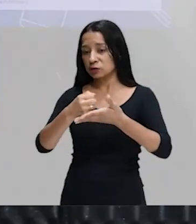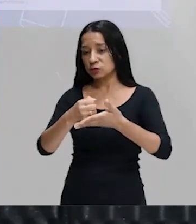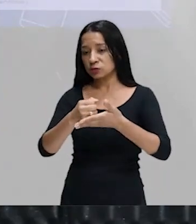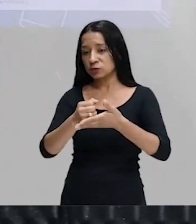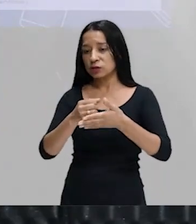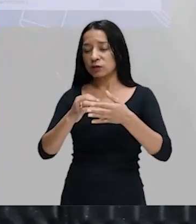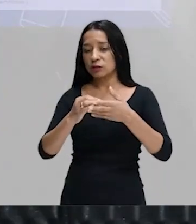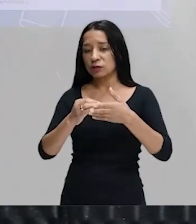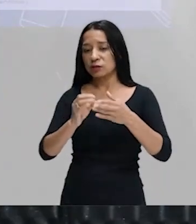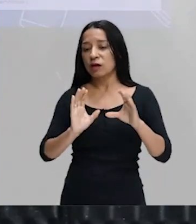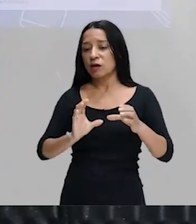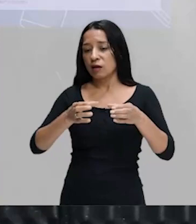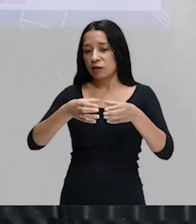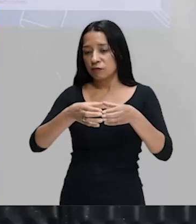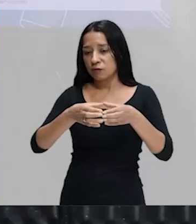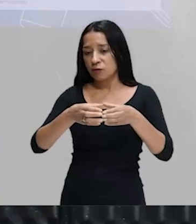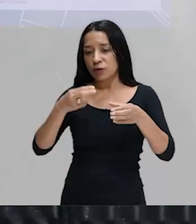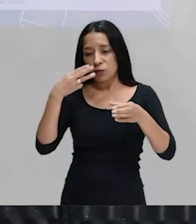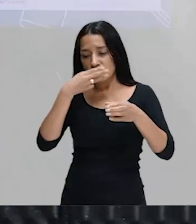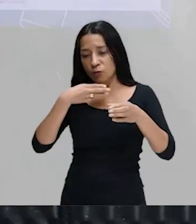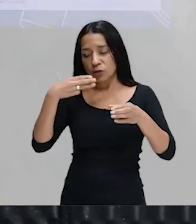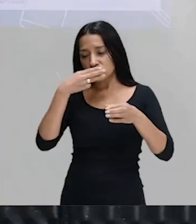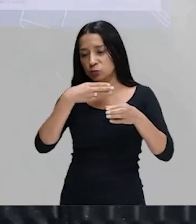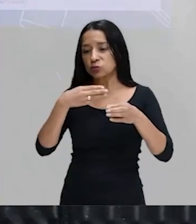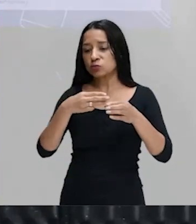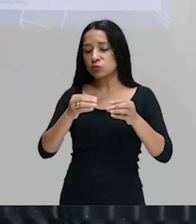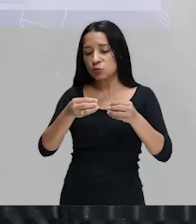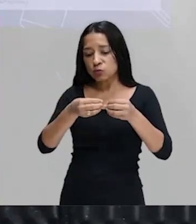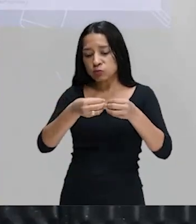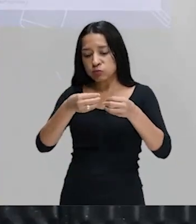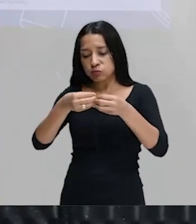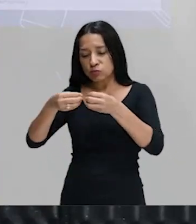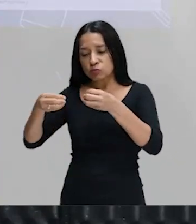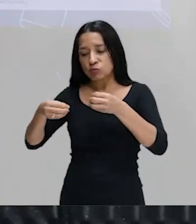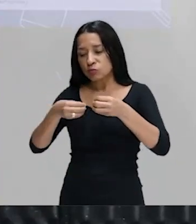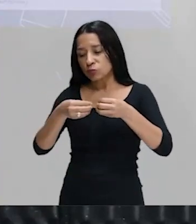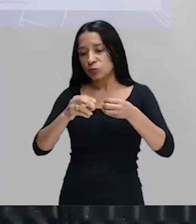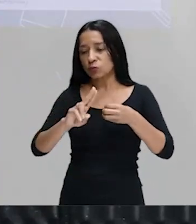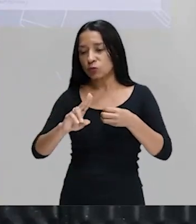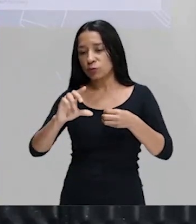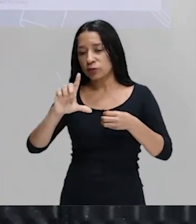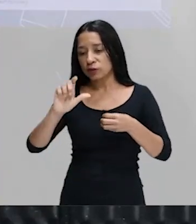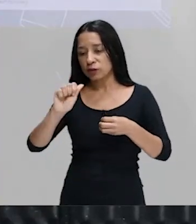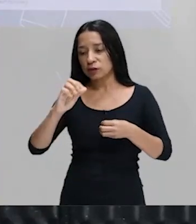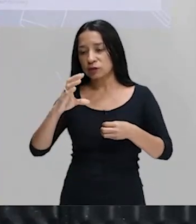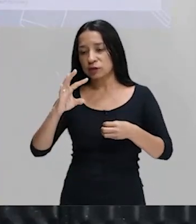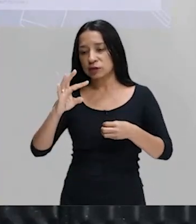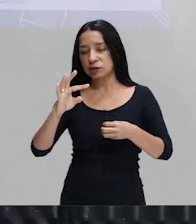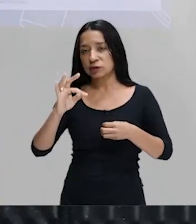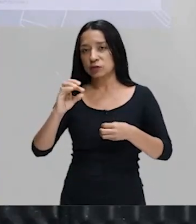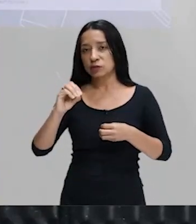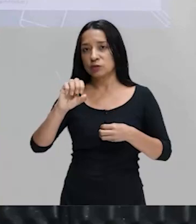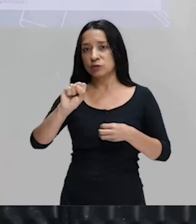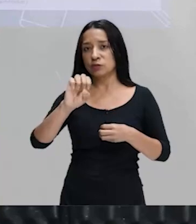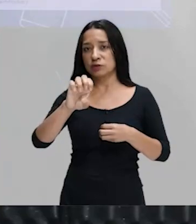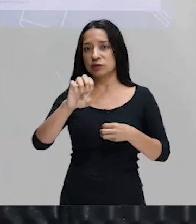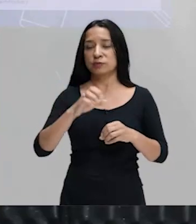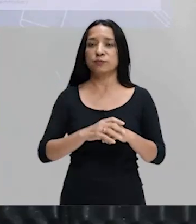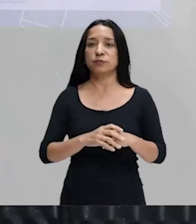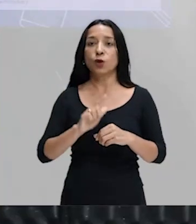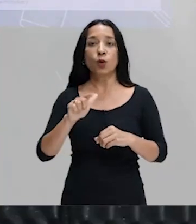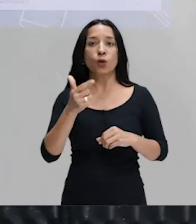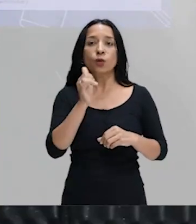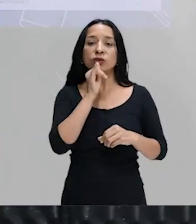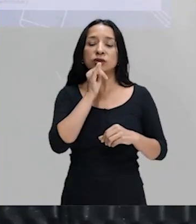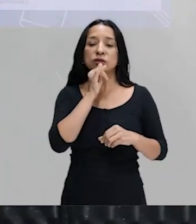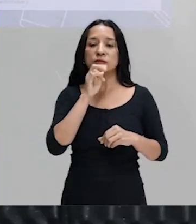formar um açúcar mais complexo, que é chamado de lactose. Ok? Outro exemplo aqui,